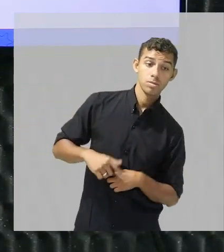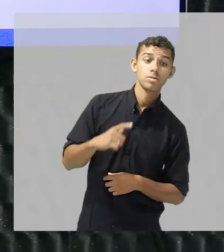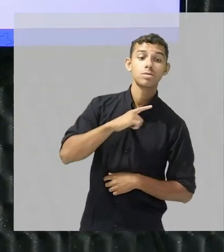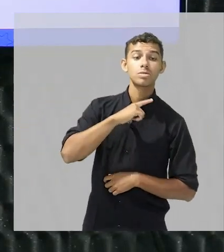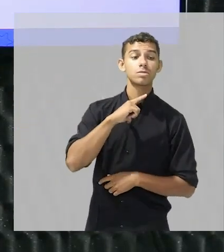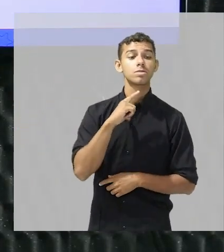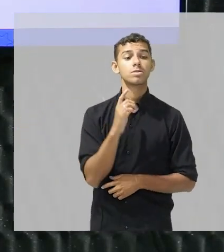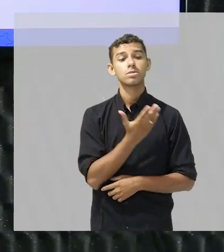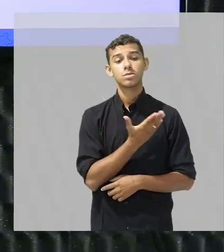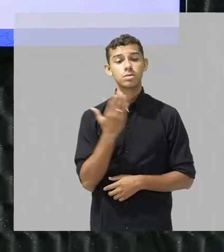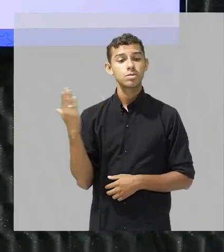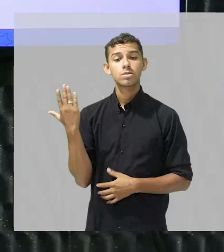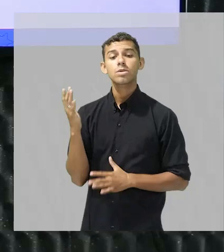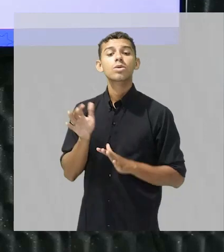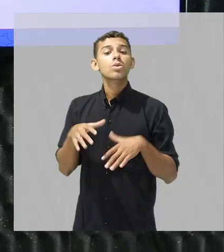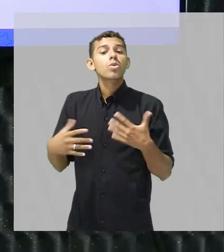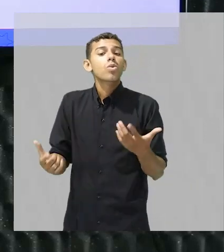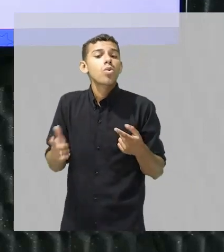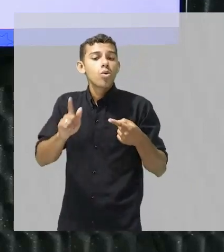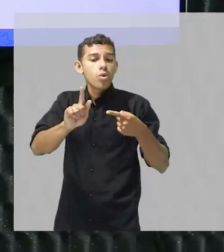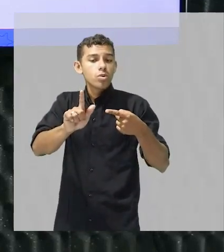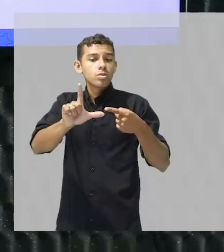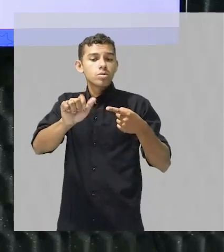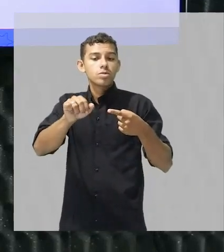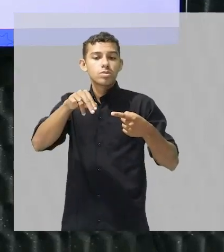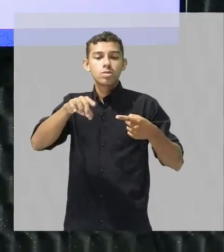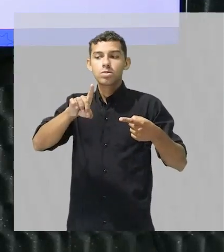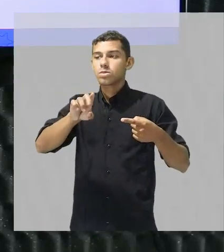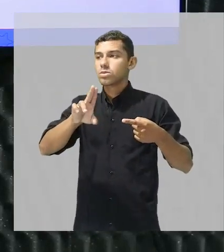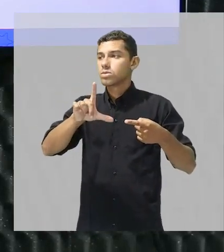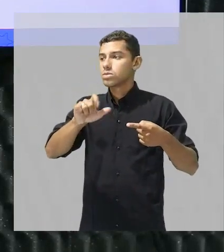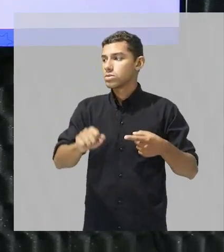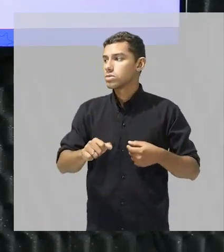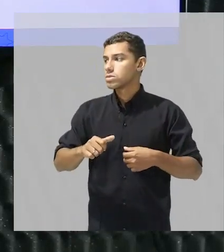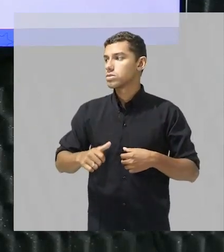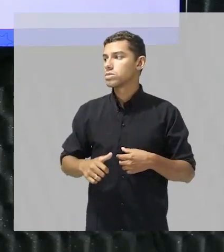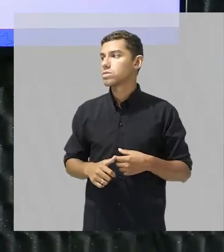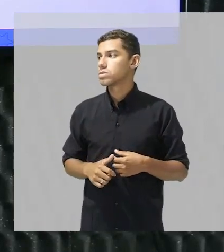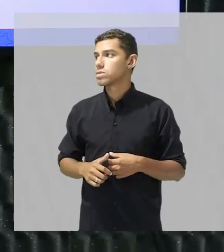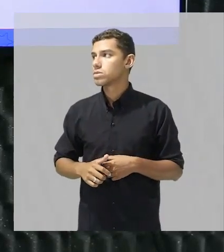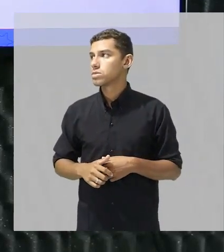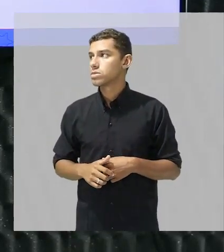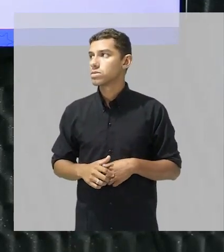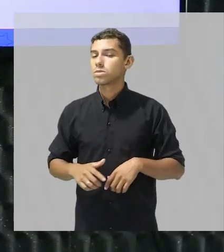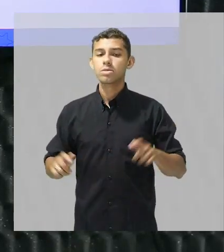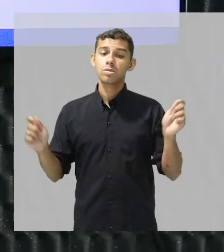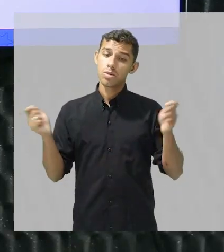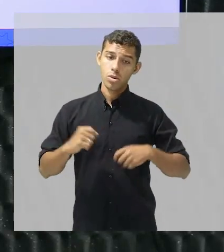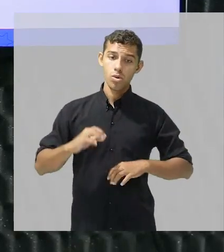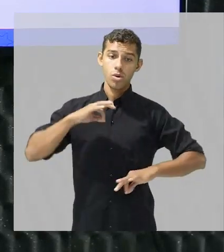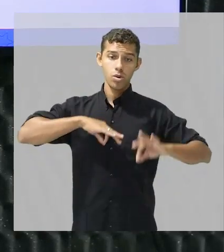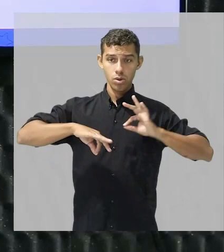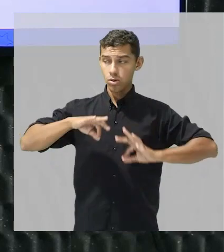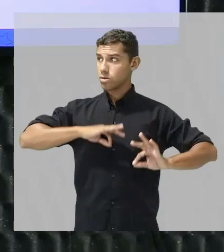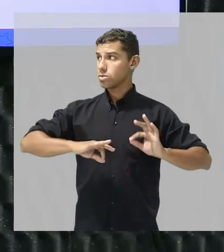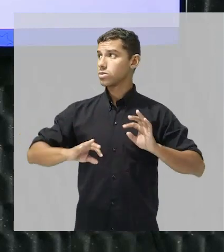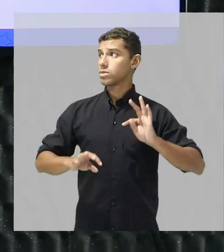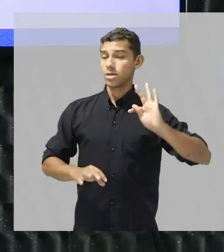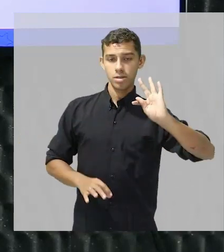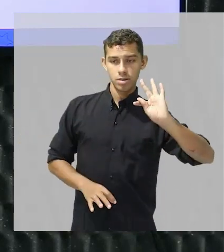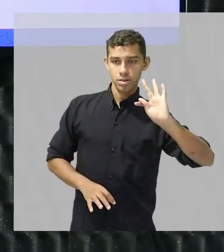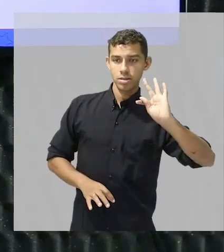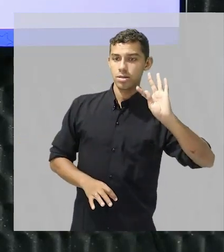na glândula, né? Em qual glândula que é produzido o T4 e o T3? Então, o hormônio T3 e T4